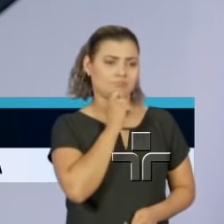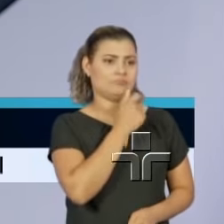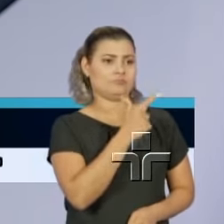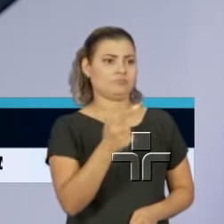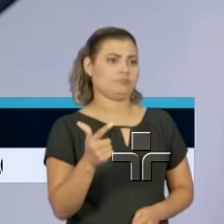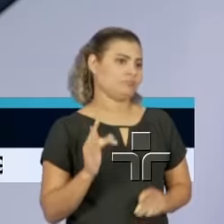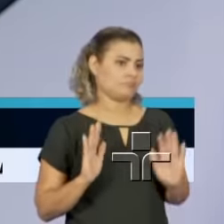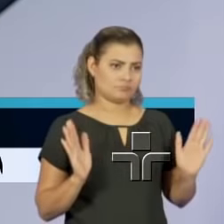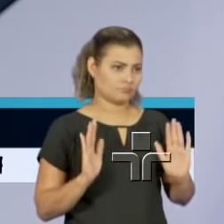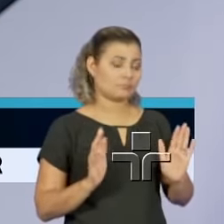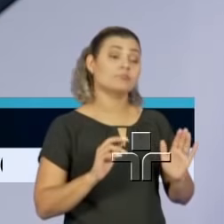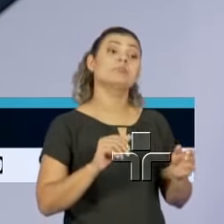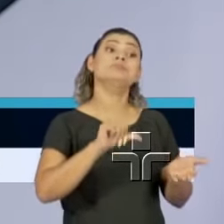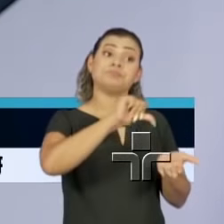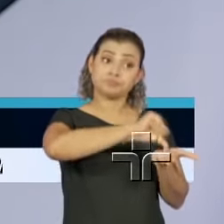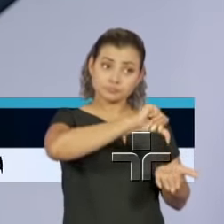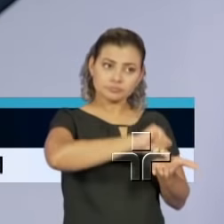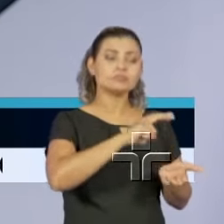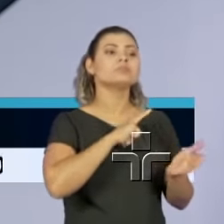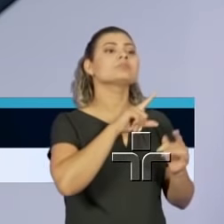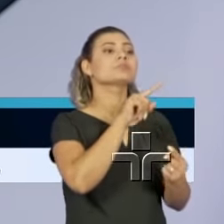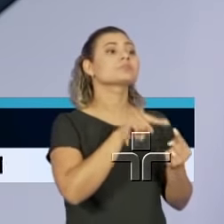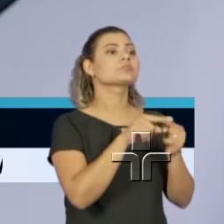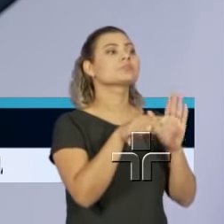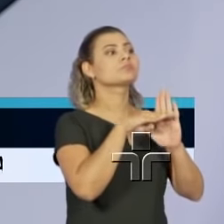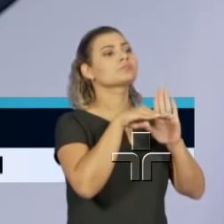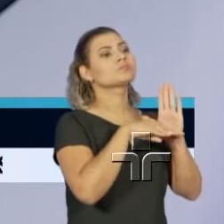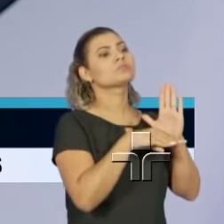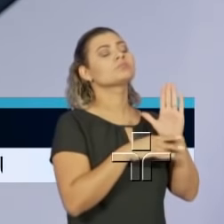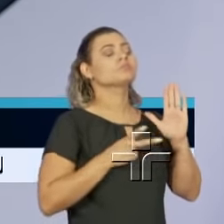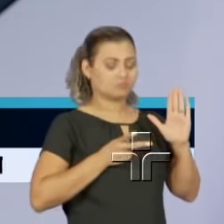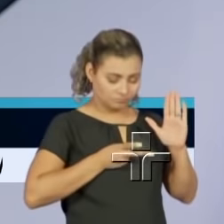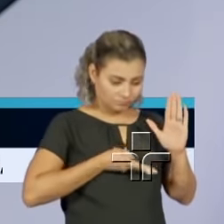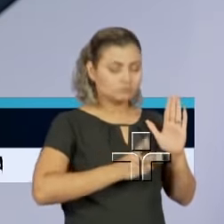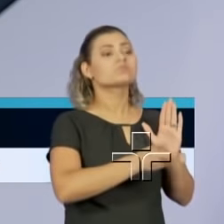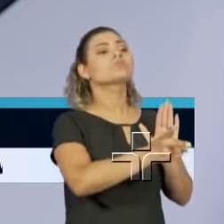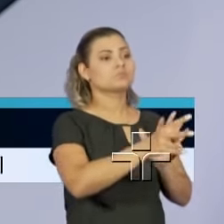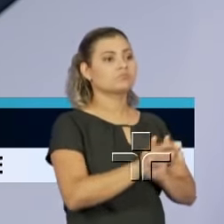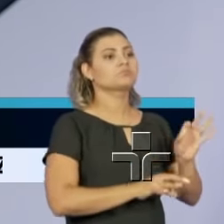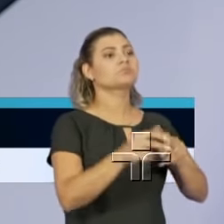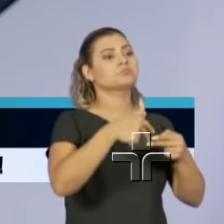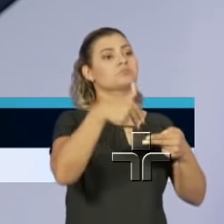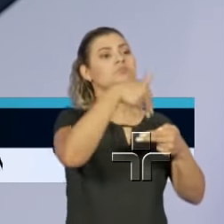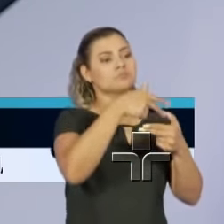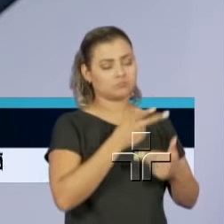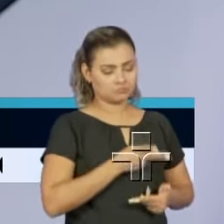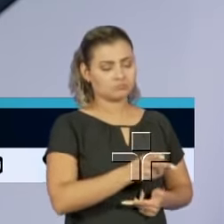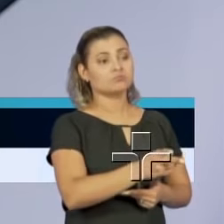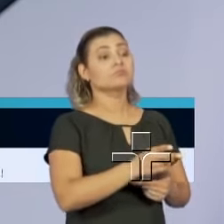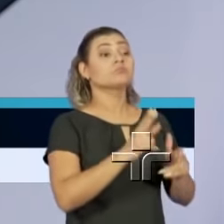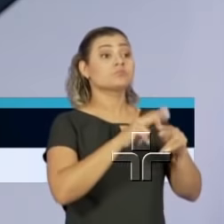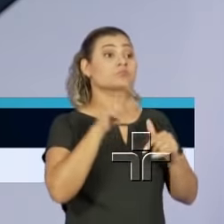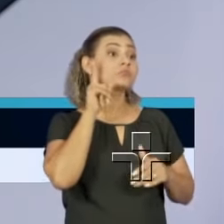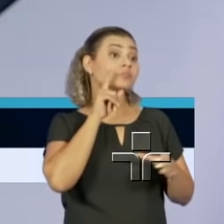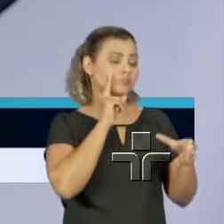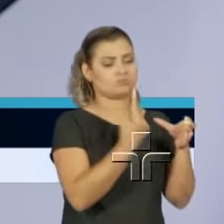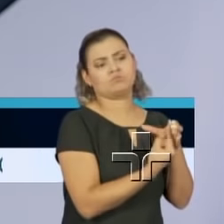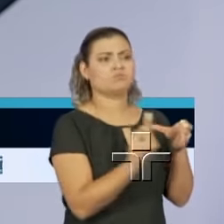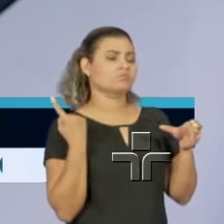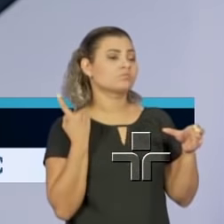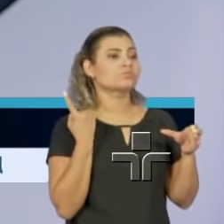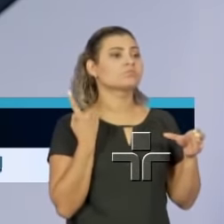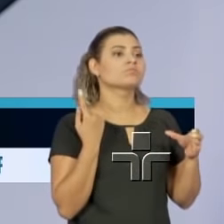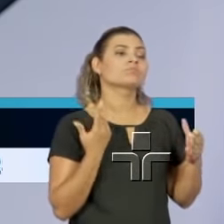Irã. O Irã tem o propósito de avançar com o programa nuclear. A saída dos Estados Unidos fortaleceu